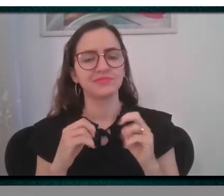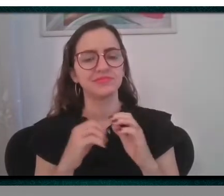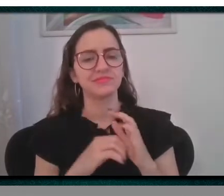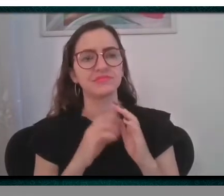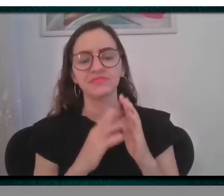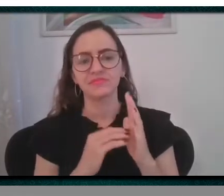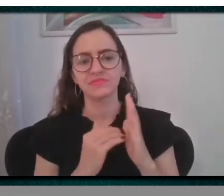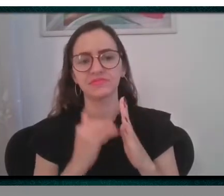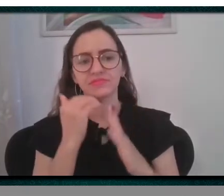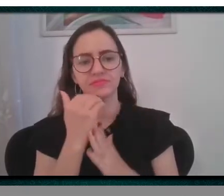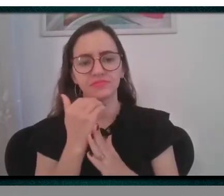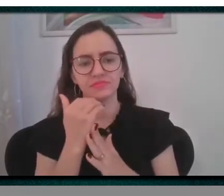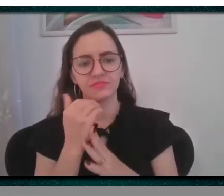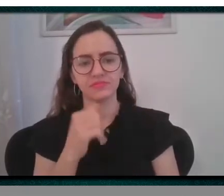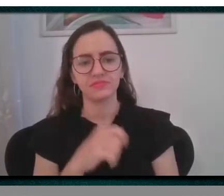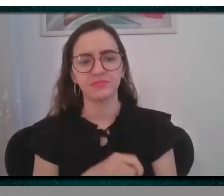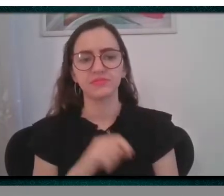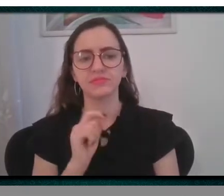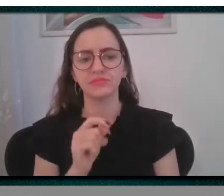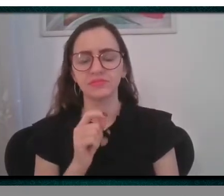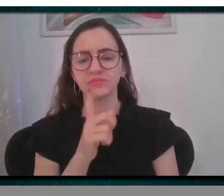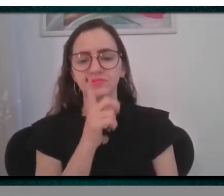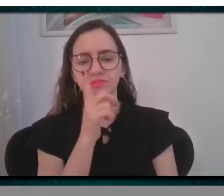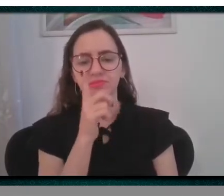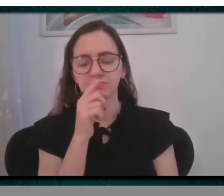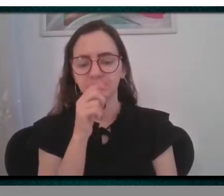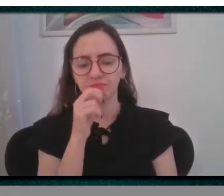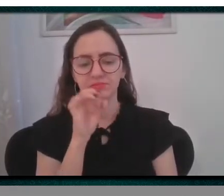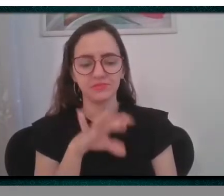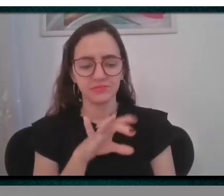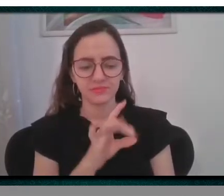a autoionização da água.